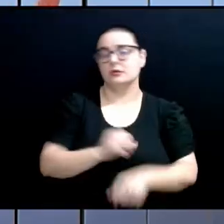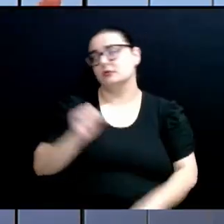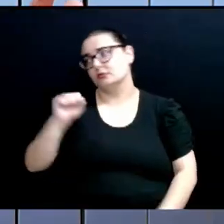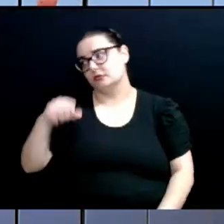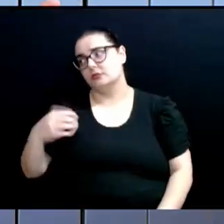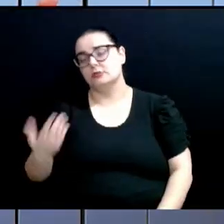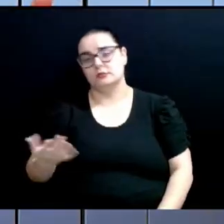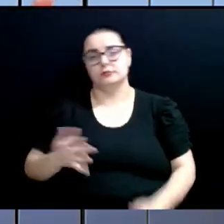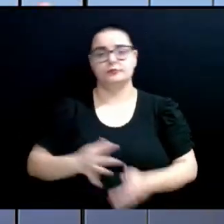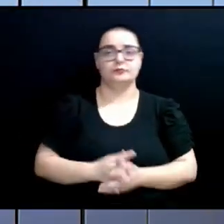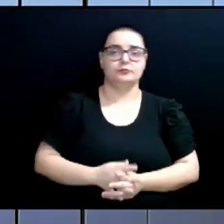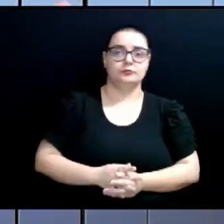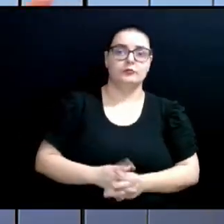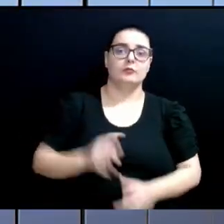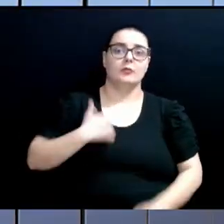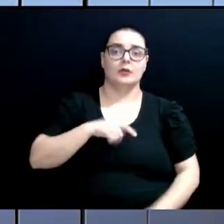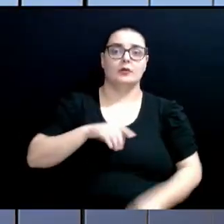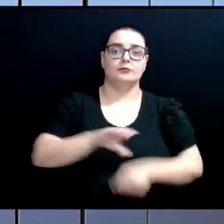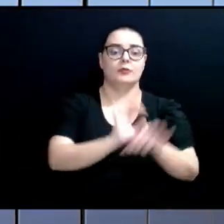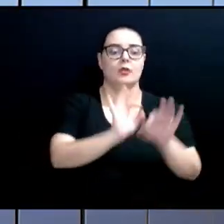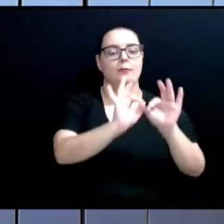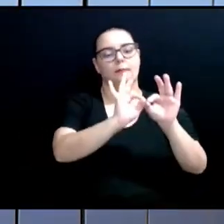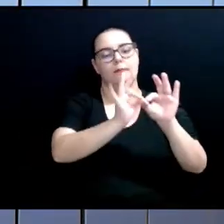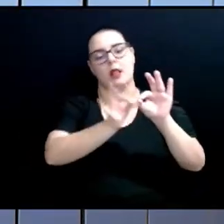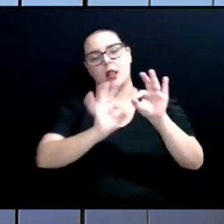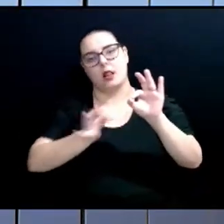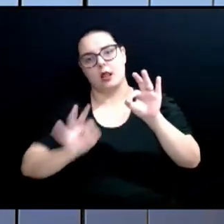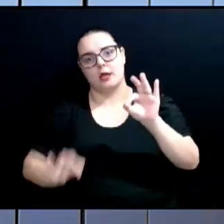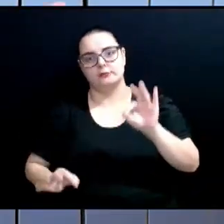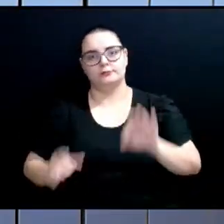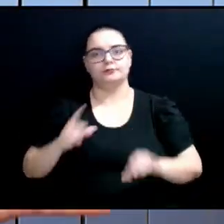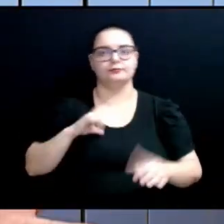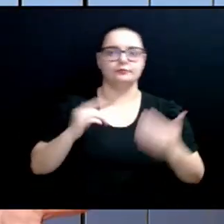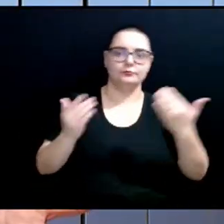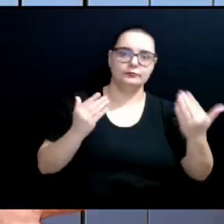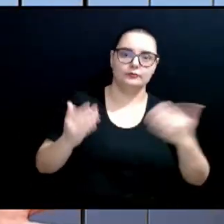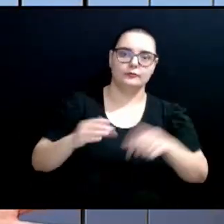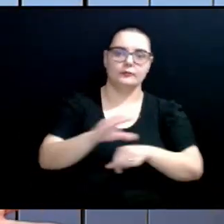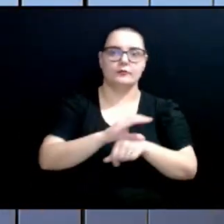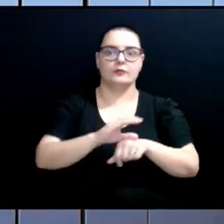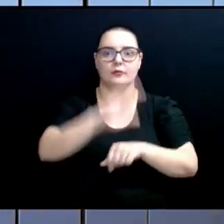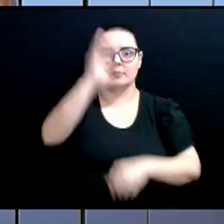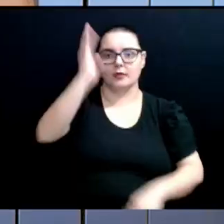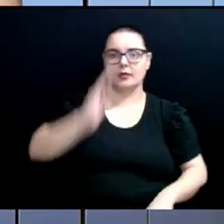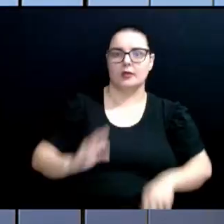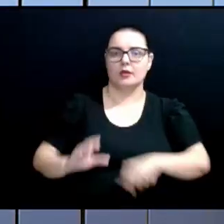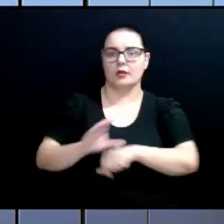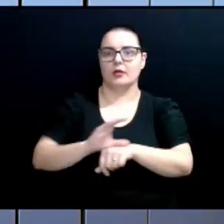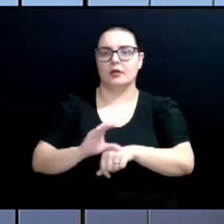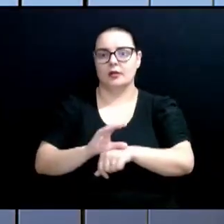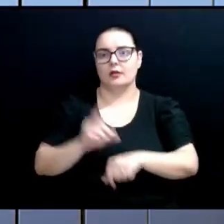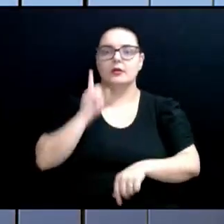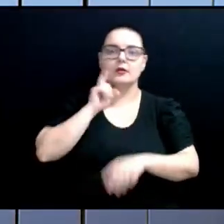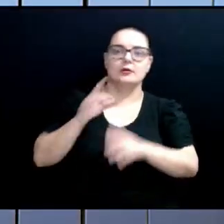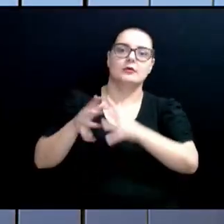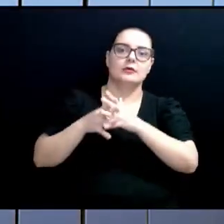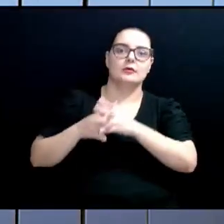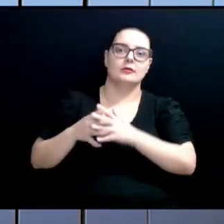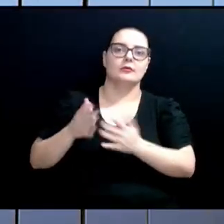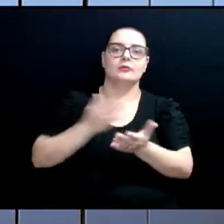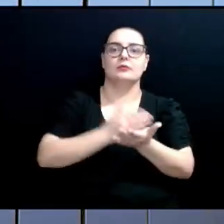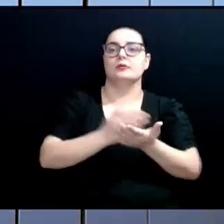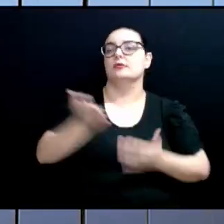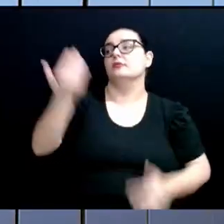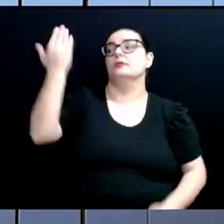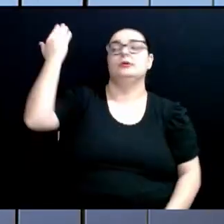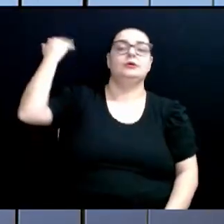Constituição ela é longa porque, né, tem muita gente que compara a Constituição brasileira com a Constituição norte-americana lá do início do